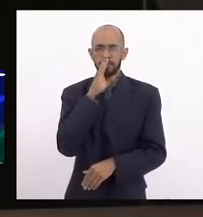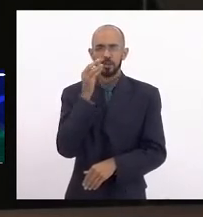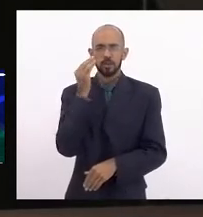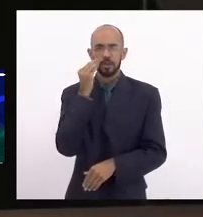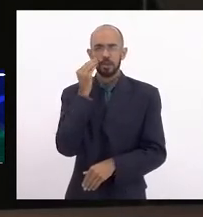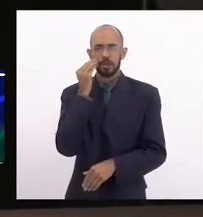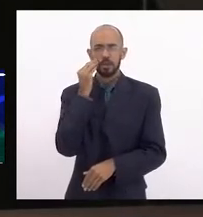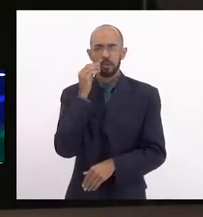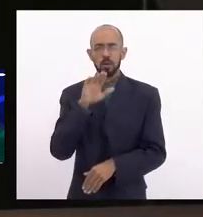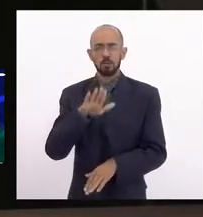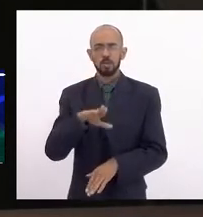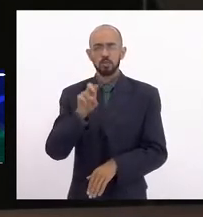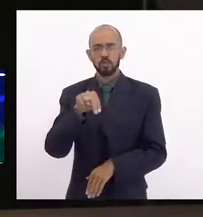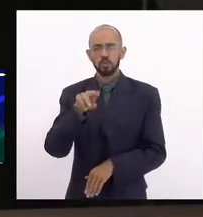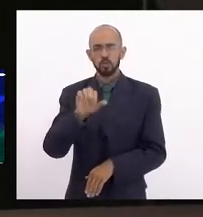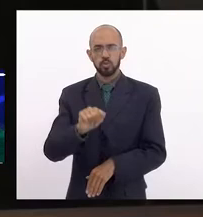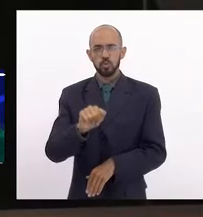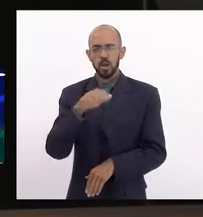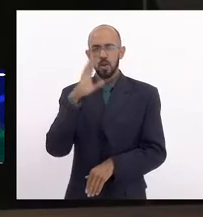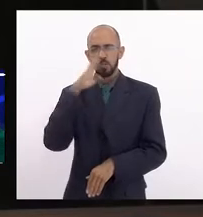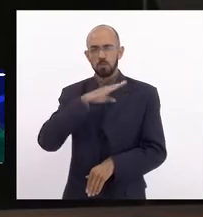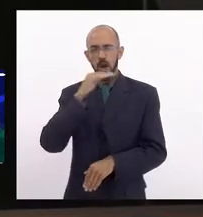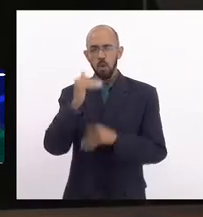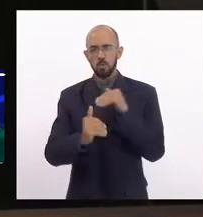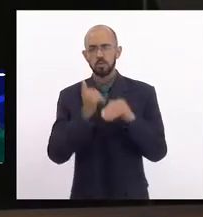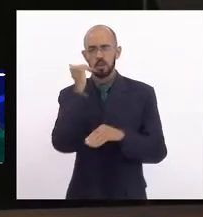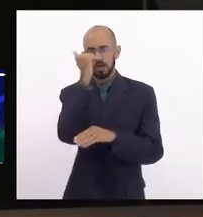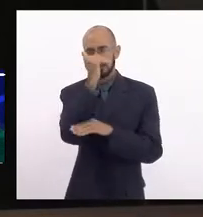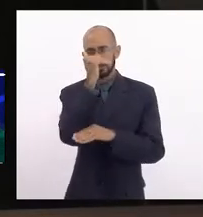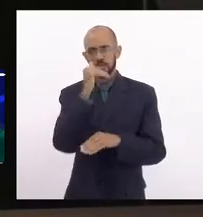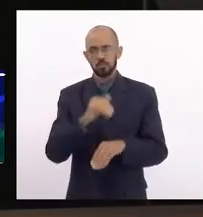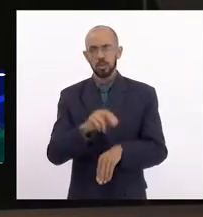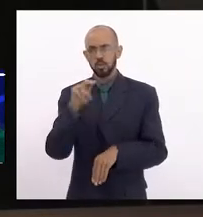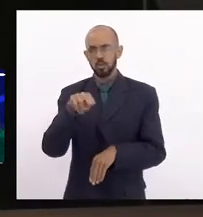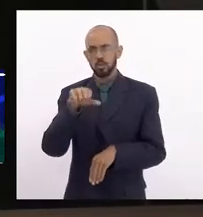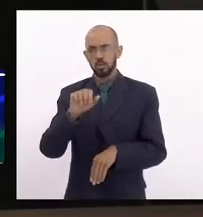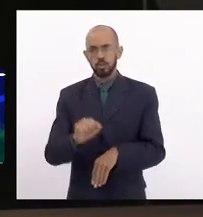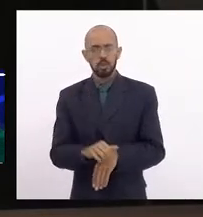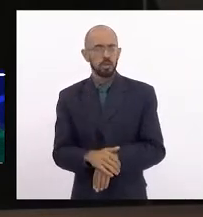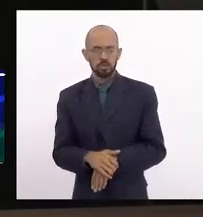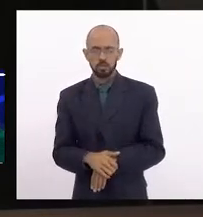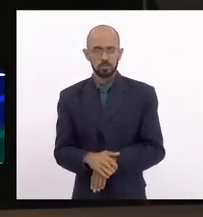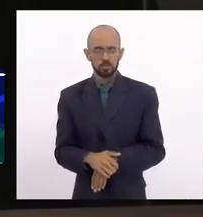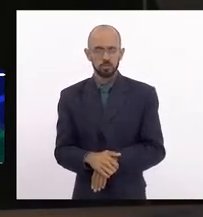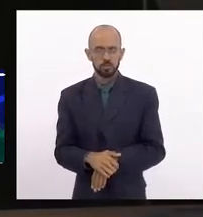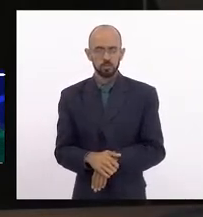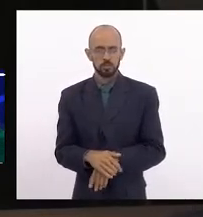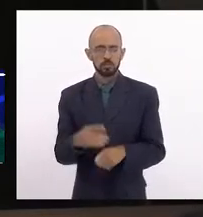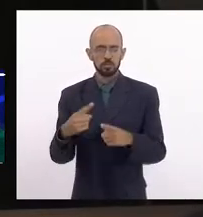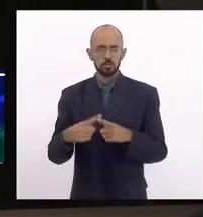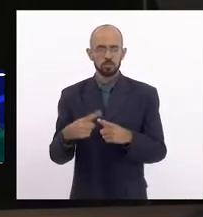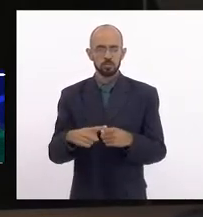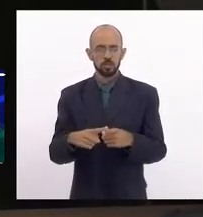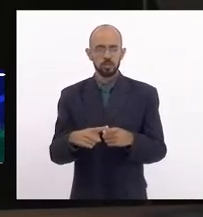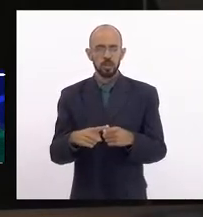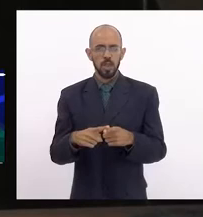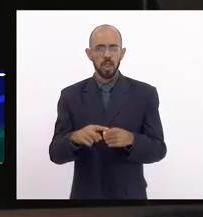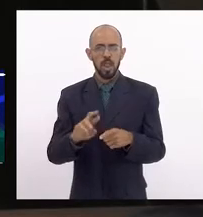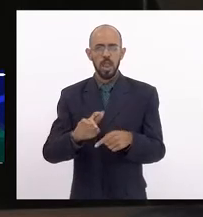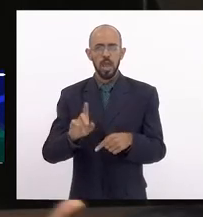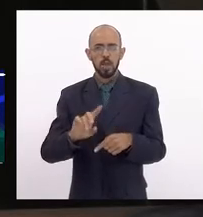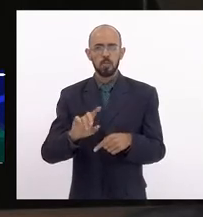eu nunca o mal prevalecerá nunca o mal prevalecerá pois nenhuma folha